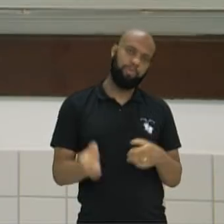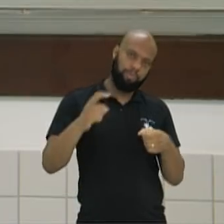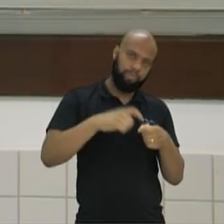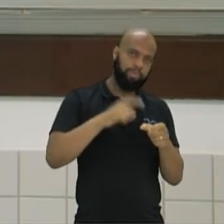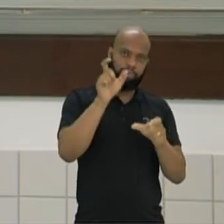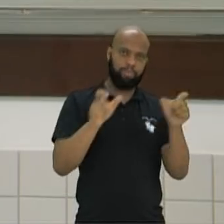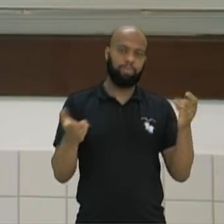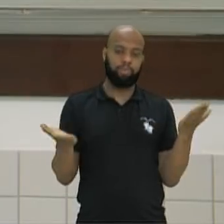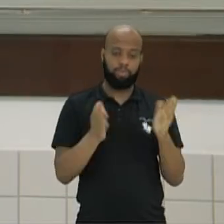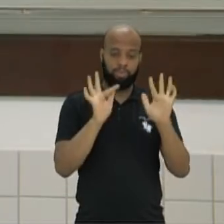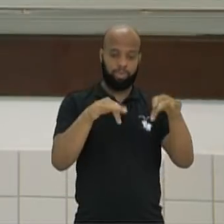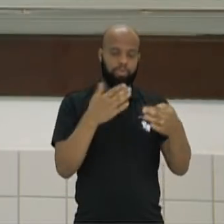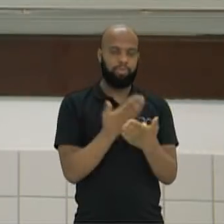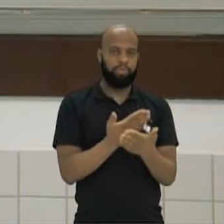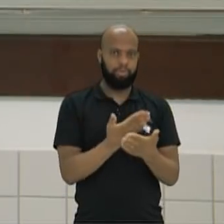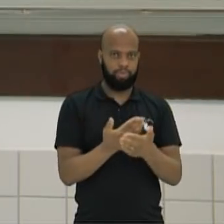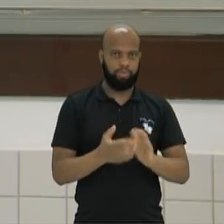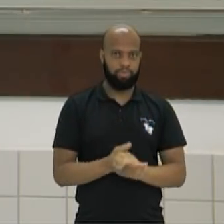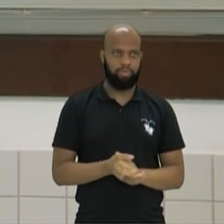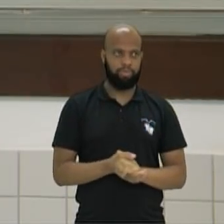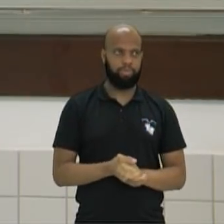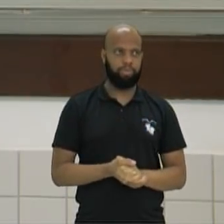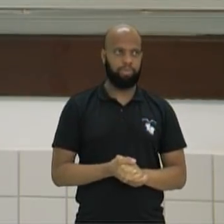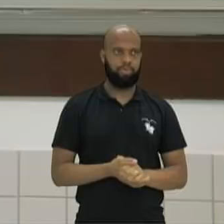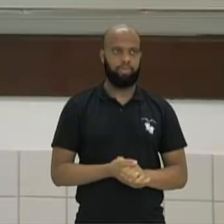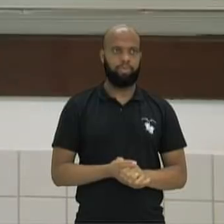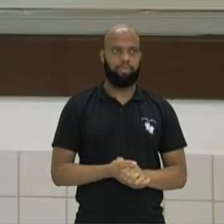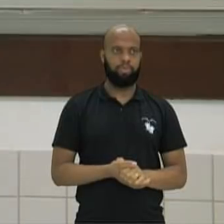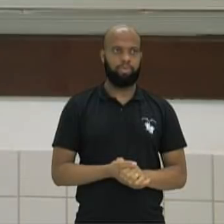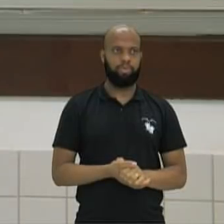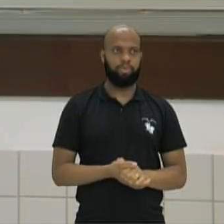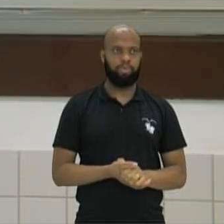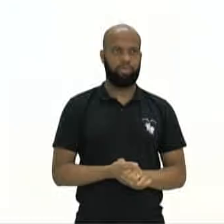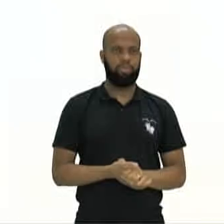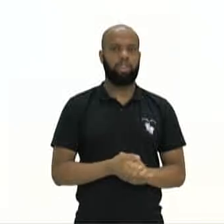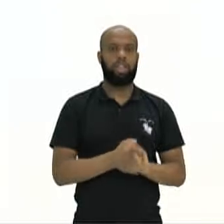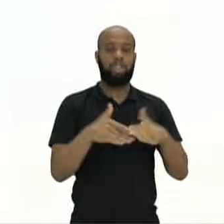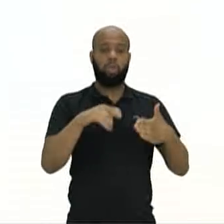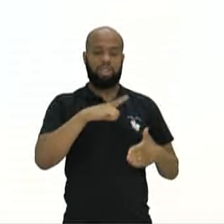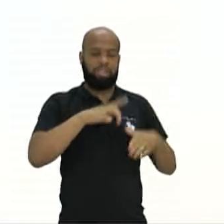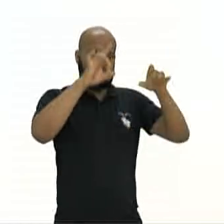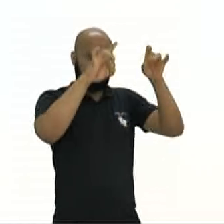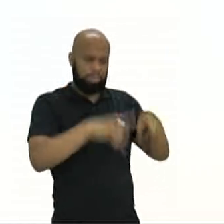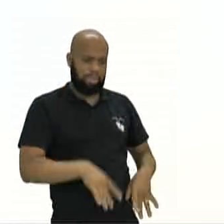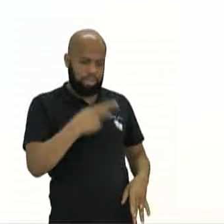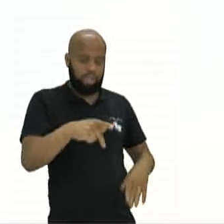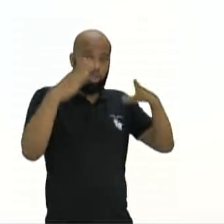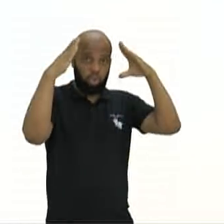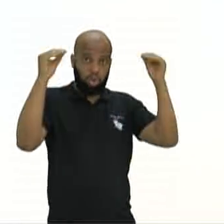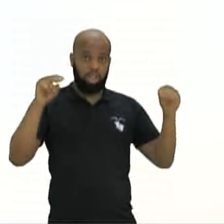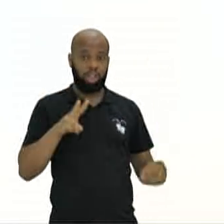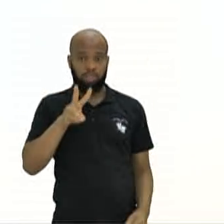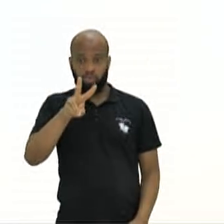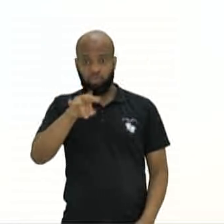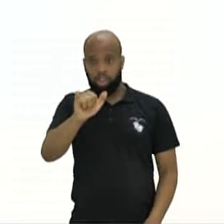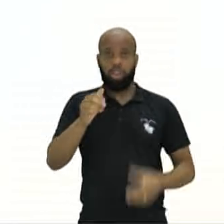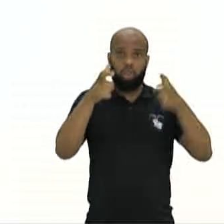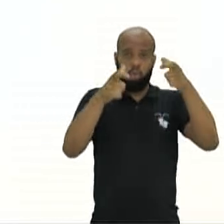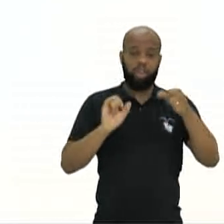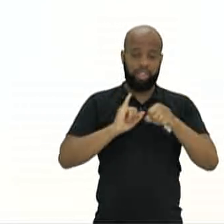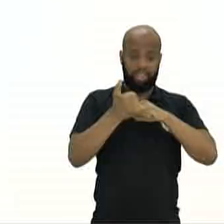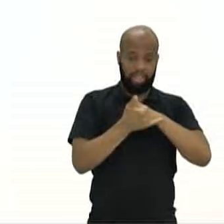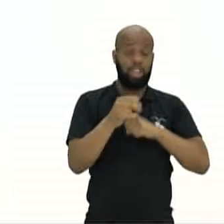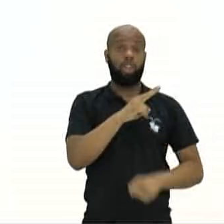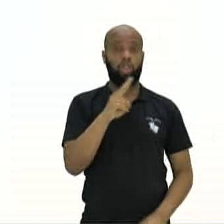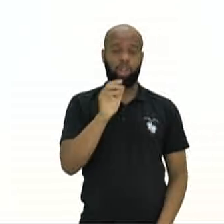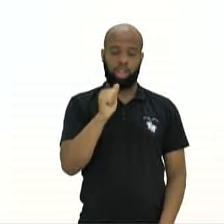Voltei, para finalizar, como diz o outro. Passa a régua, professor. Vamos lá. Forçados a deixar o Nordeste brasileiro, os holandeses vão para as Antilhas. Levam a técnica